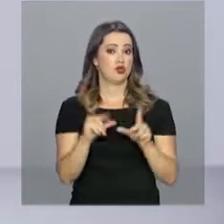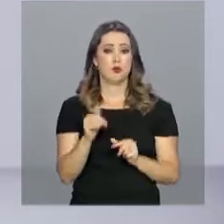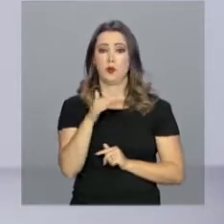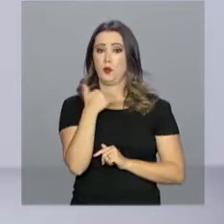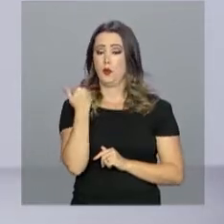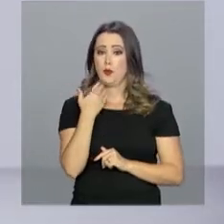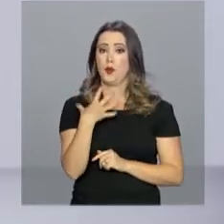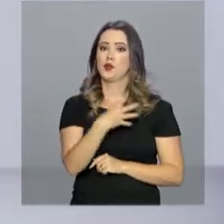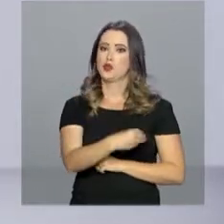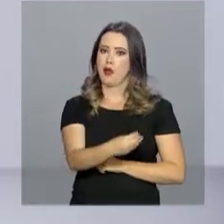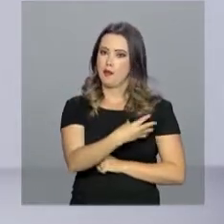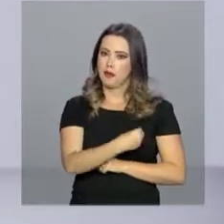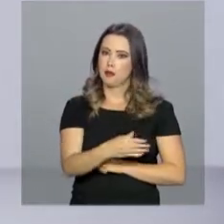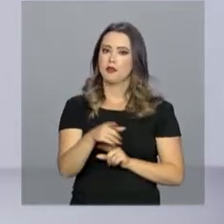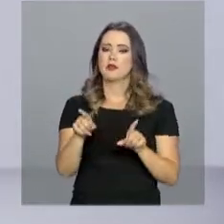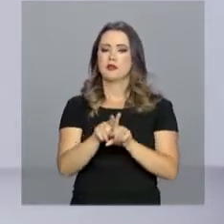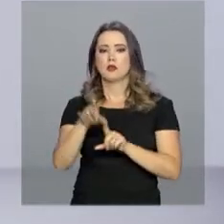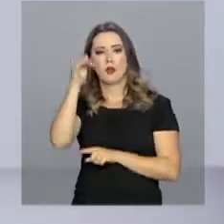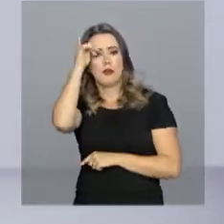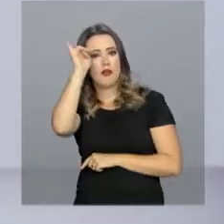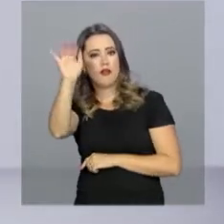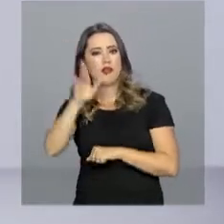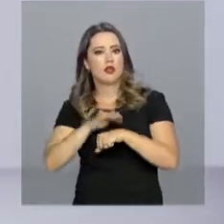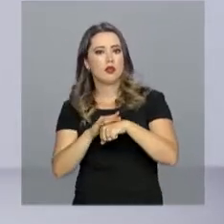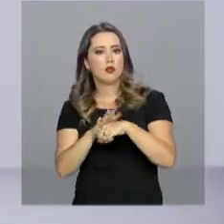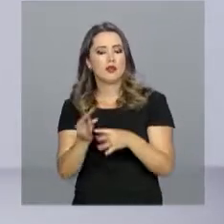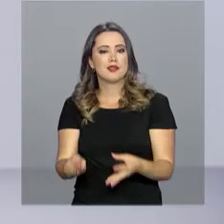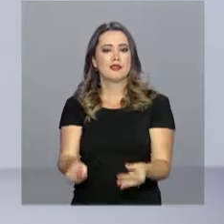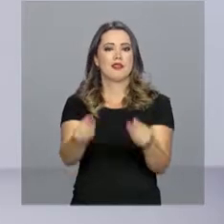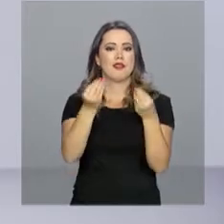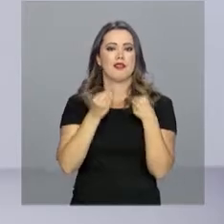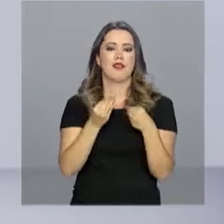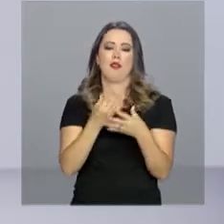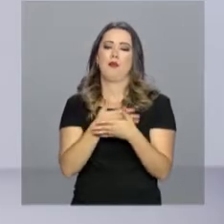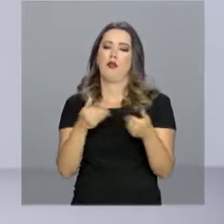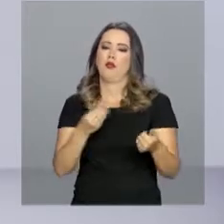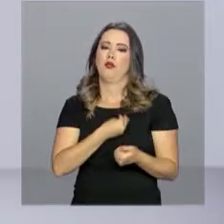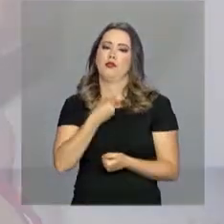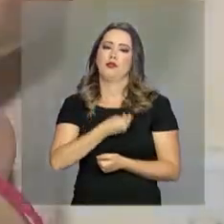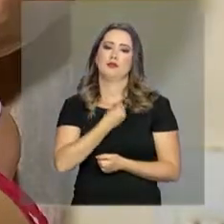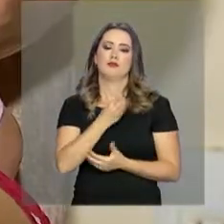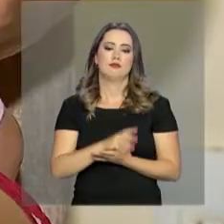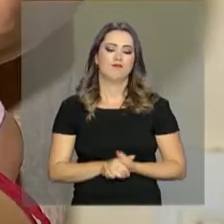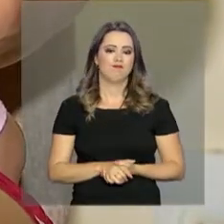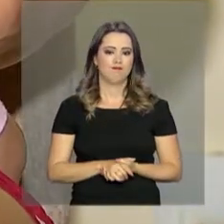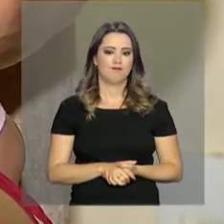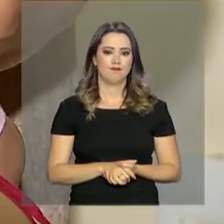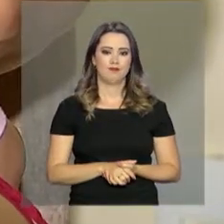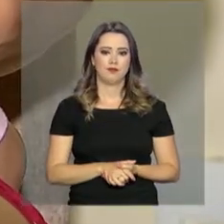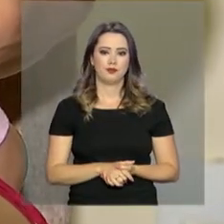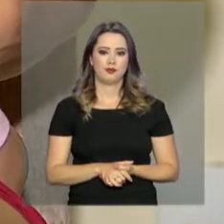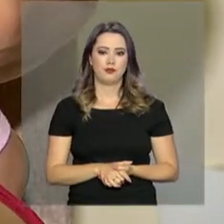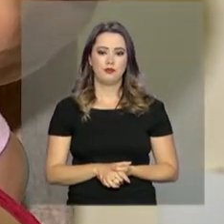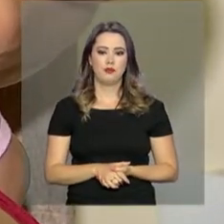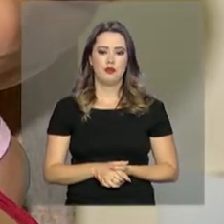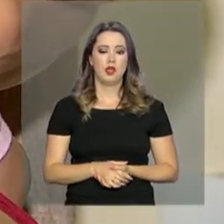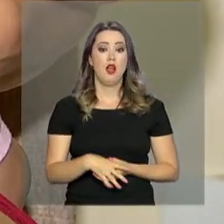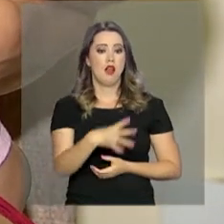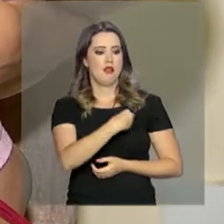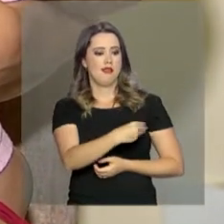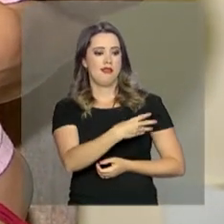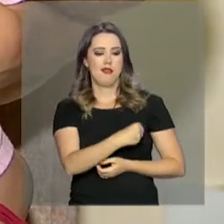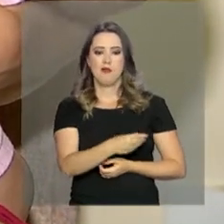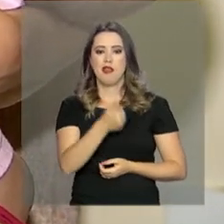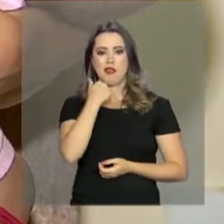a amamentação evita doenças e traz benefícios para toda a vida alimento direto